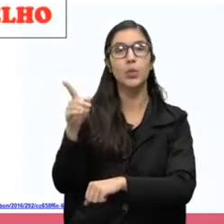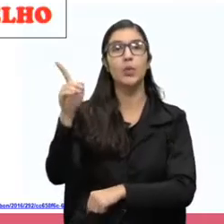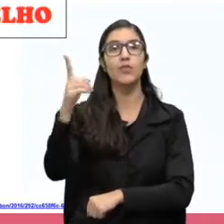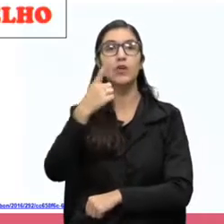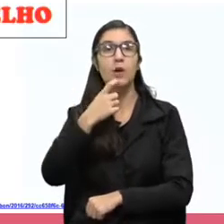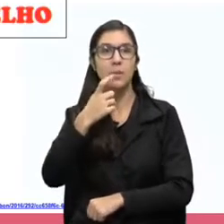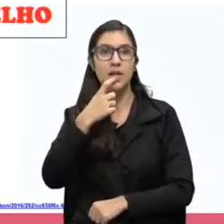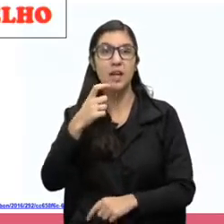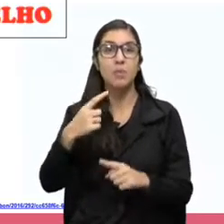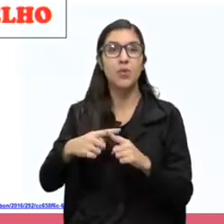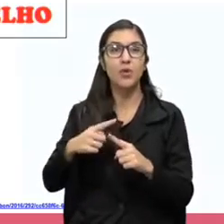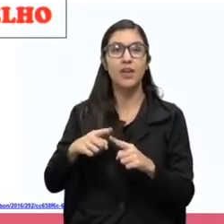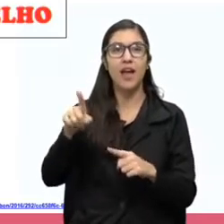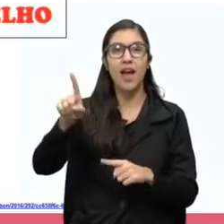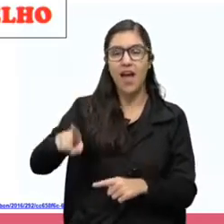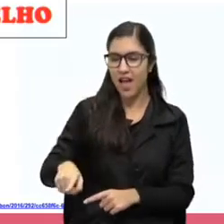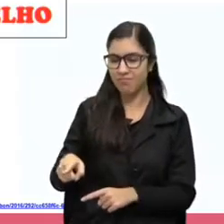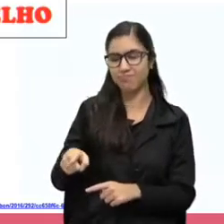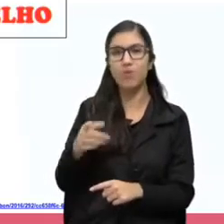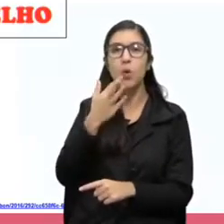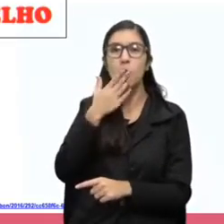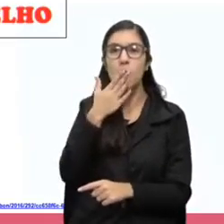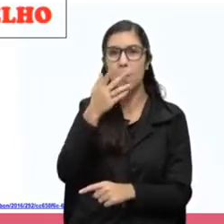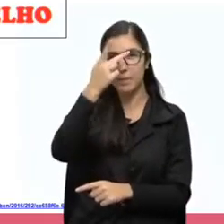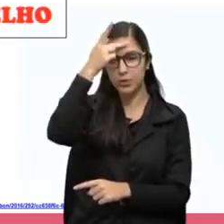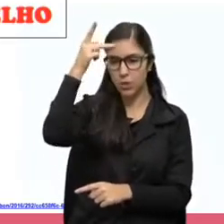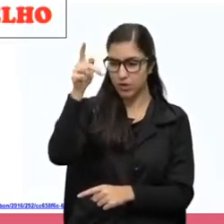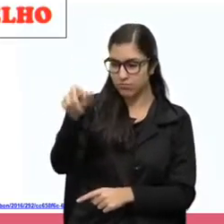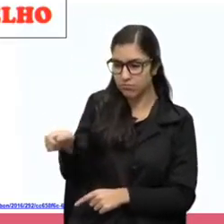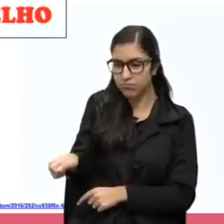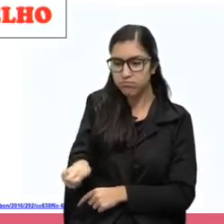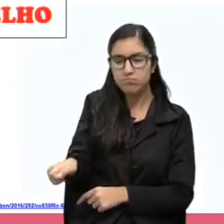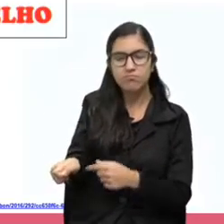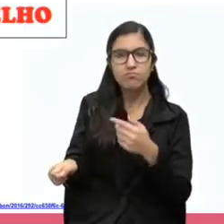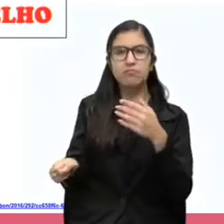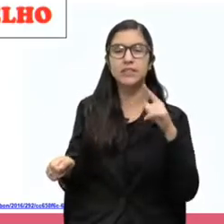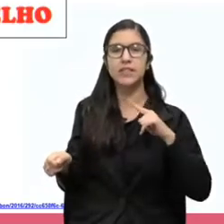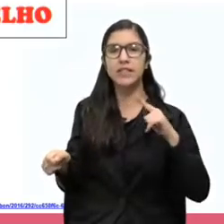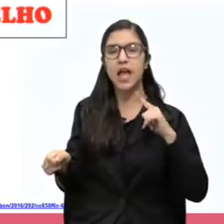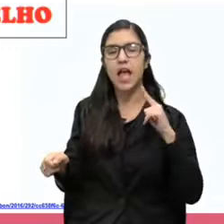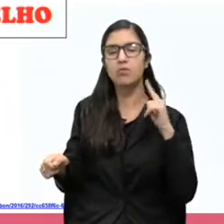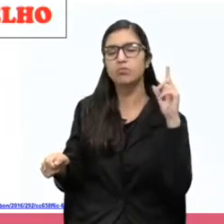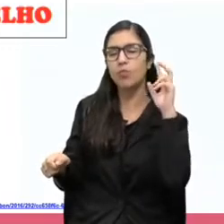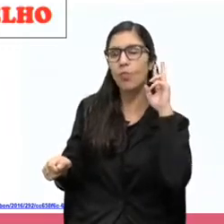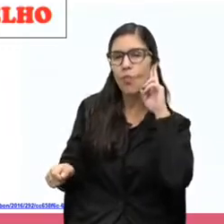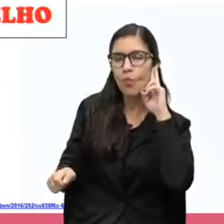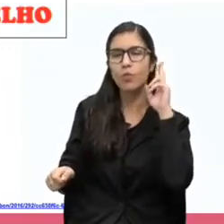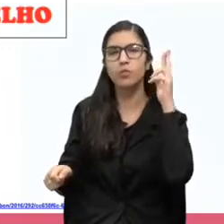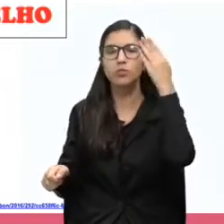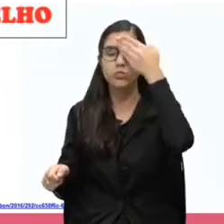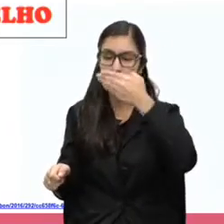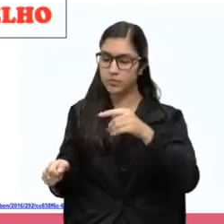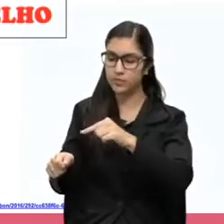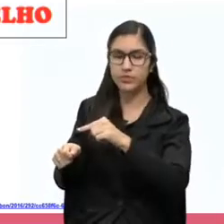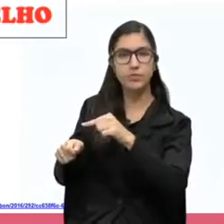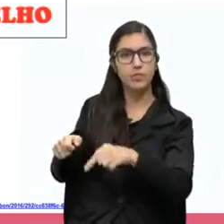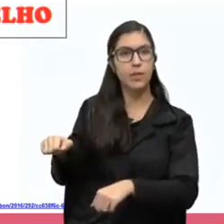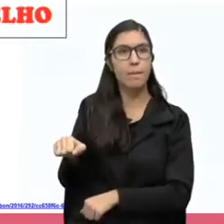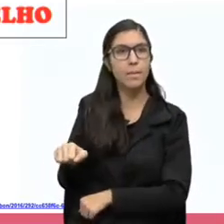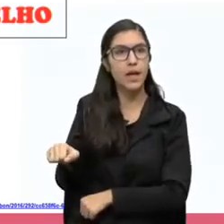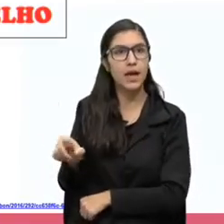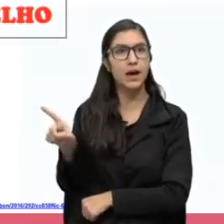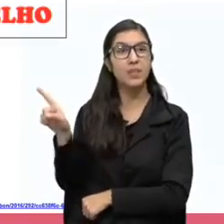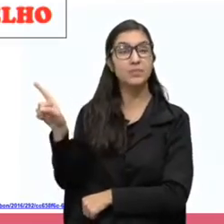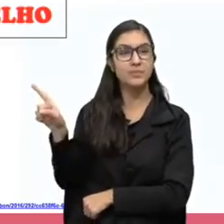são as cores da bengala de quem tem privação de visão e de audição. Esse é um sinal, agora a